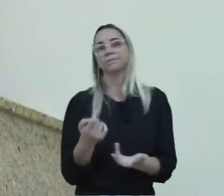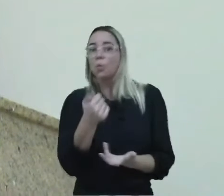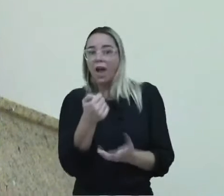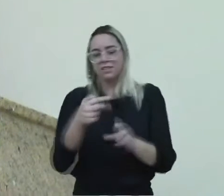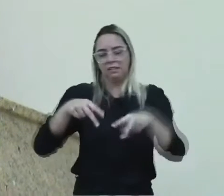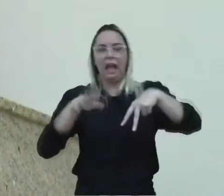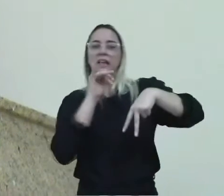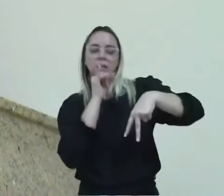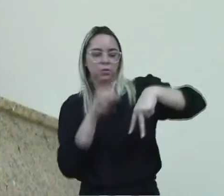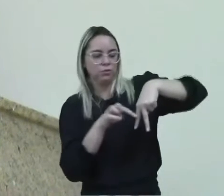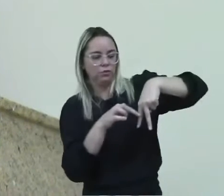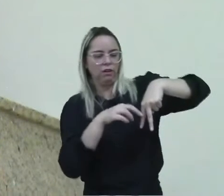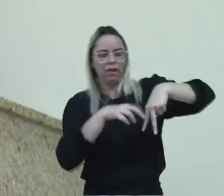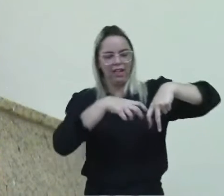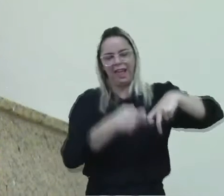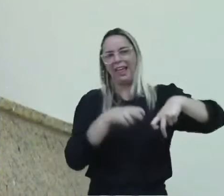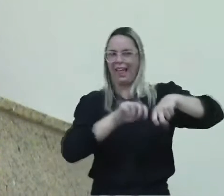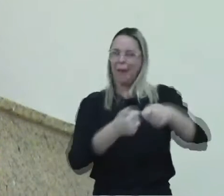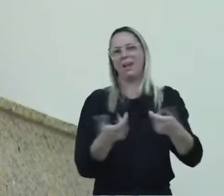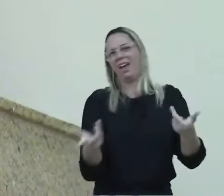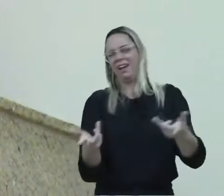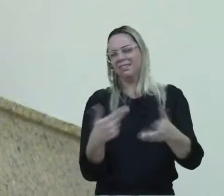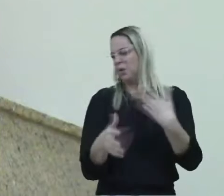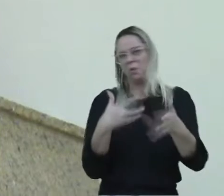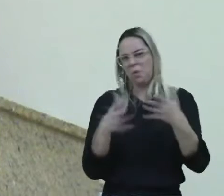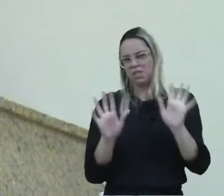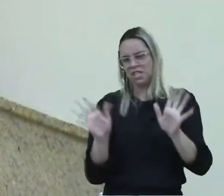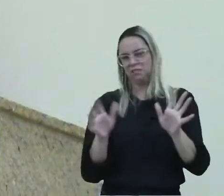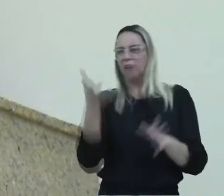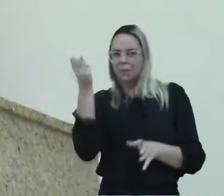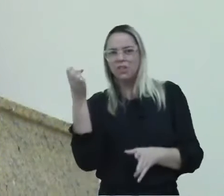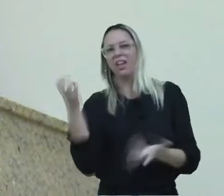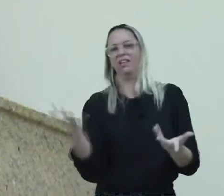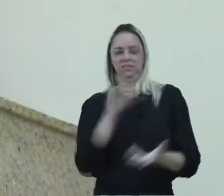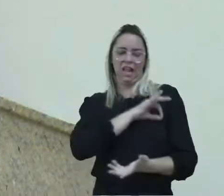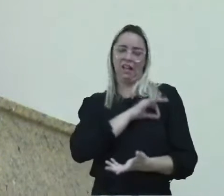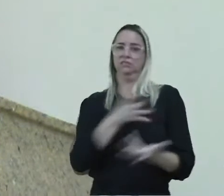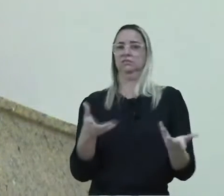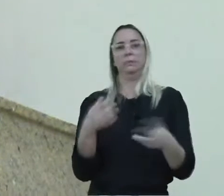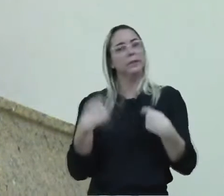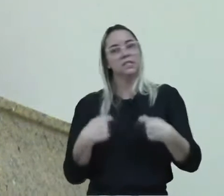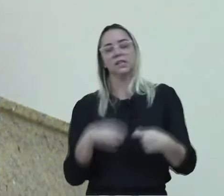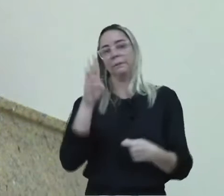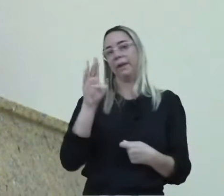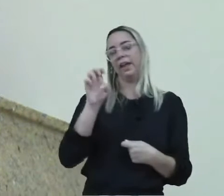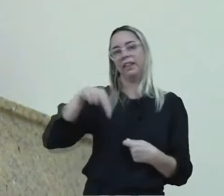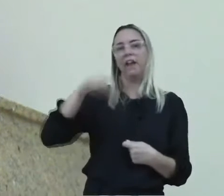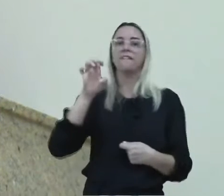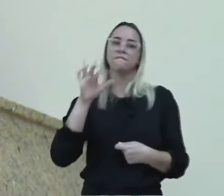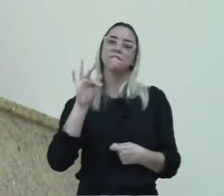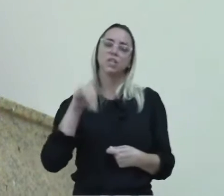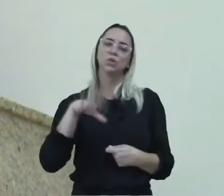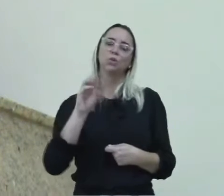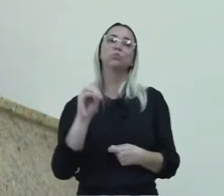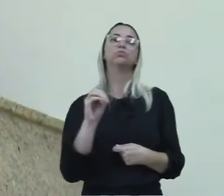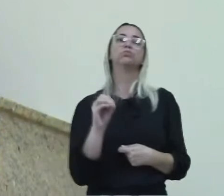está incapacitado de trabalhar. Imagine o nosso povo saber, né, que hoje a gente corre um risco muito grande de